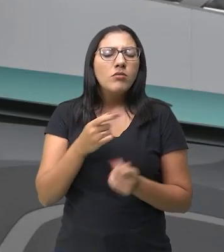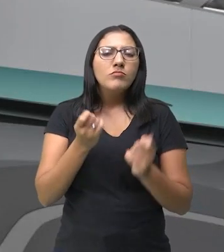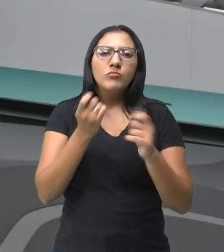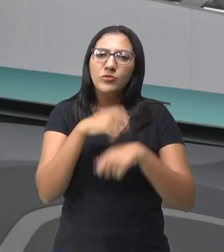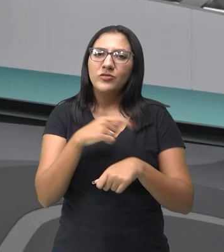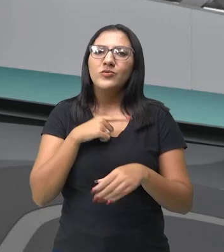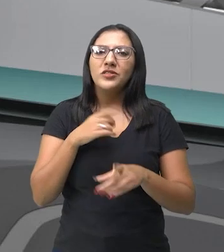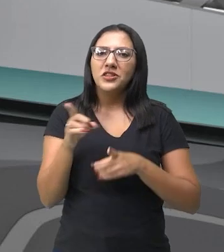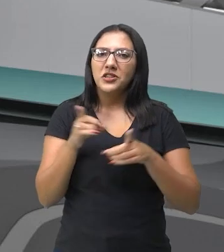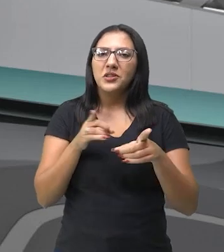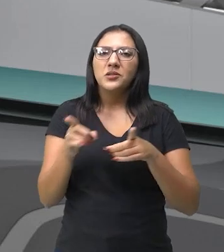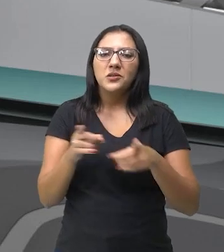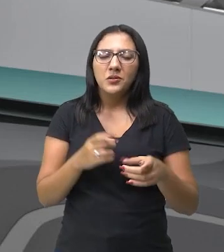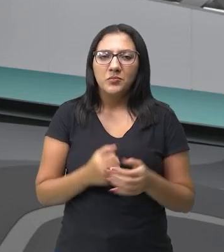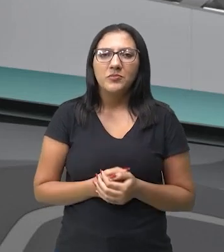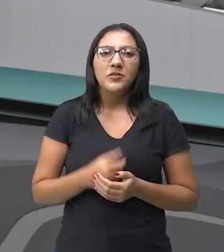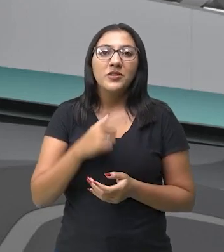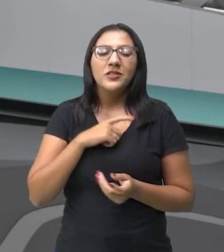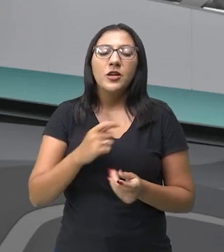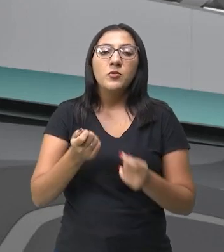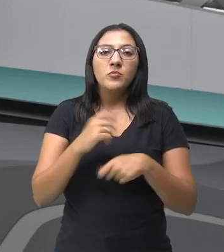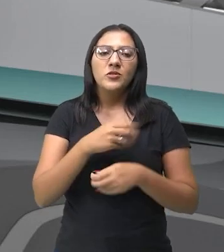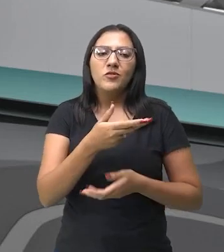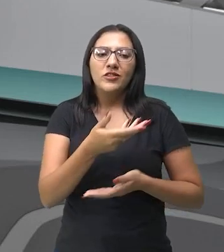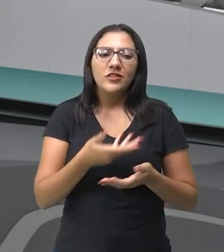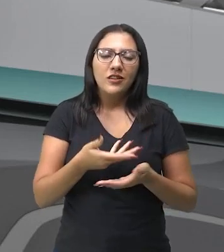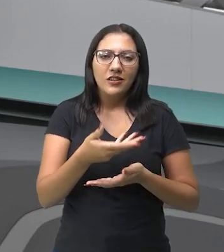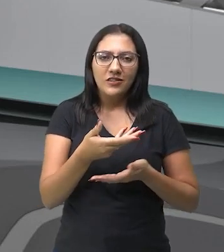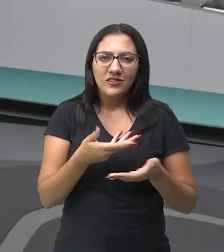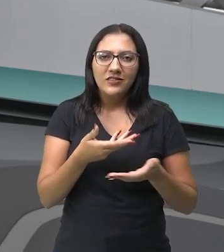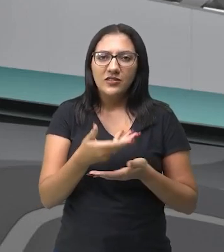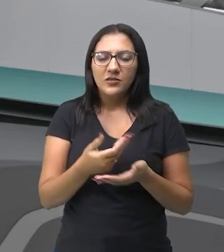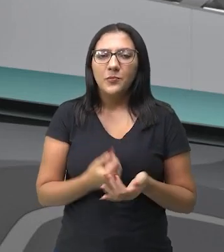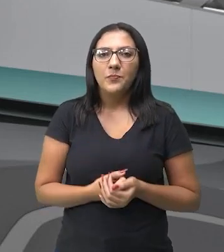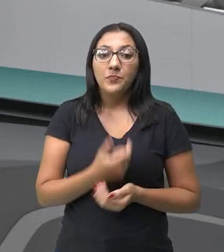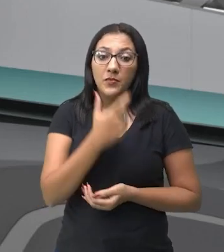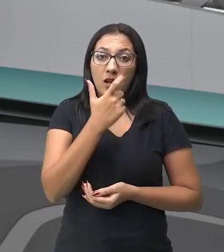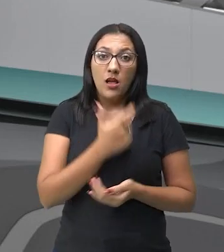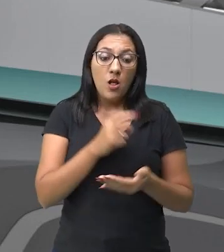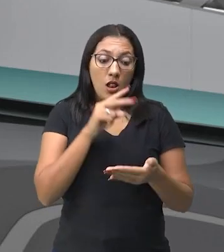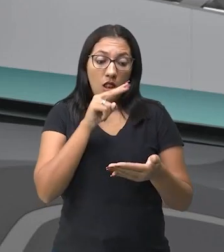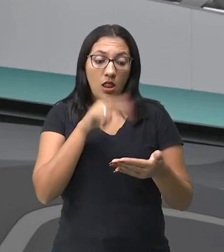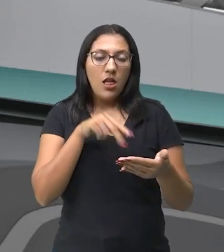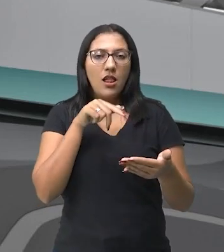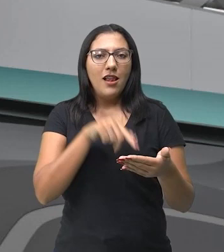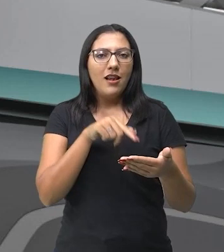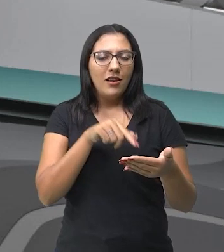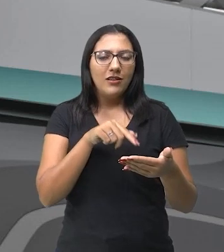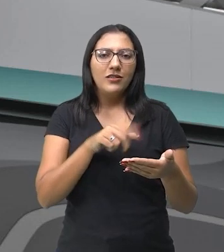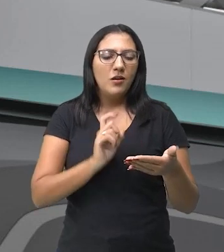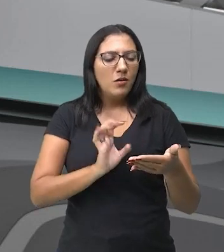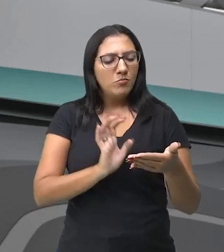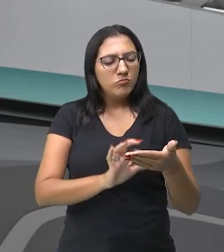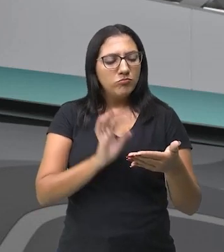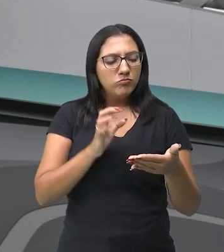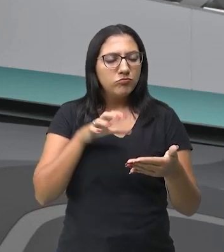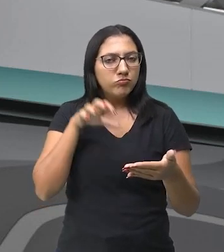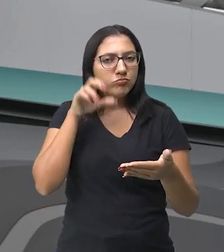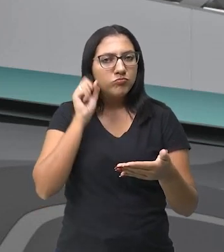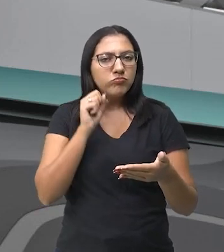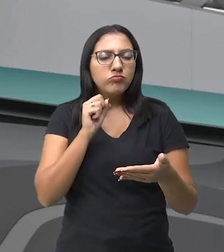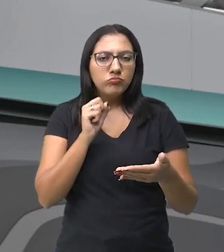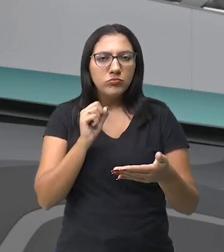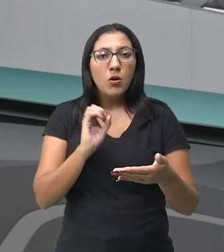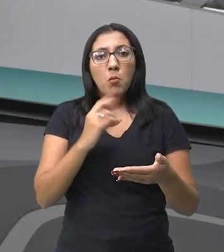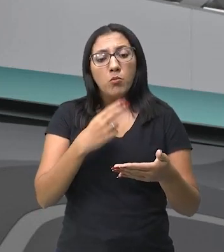é justamente o que a gente tem para finalizar essa aula. Para além dos infográficos estáticos, vamos dizer assim, e por estático